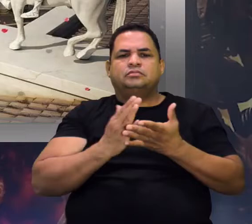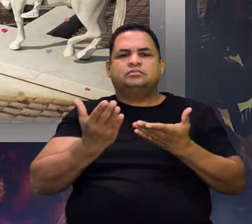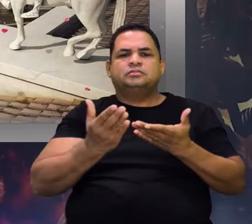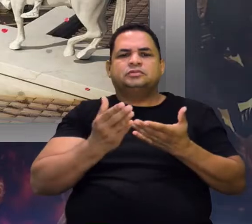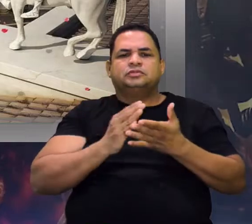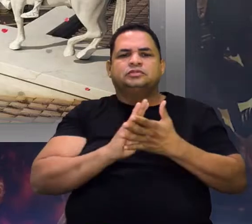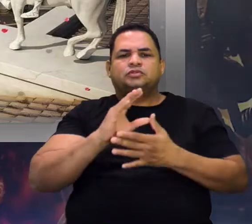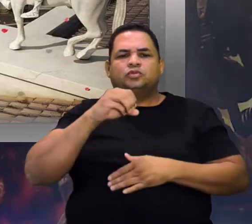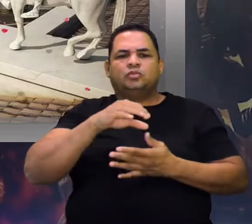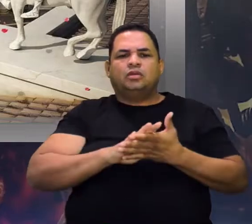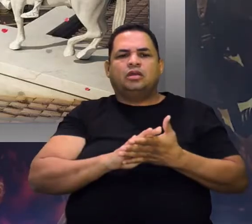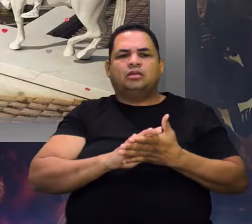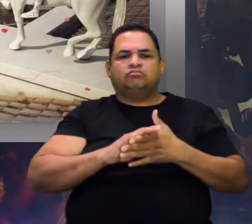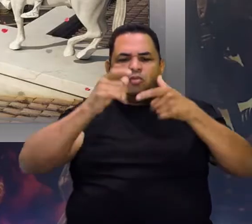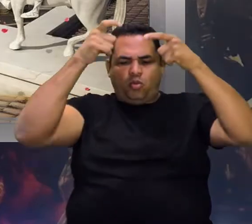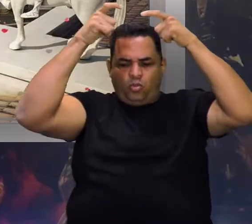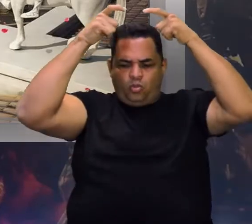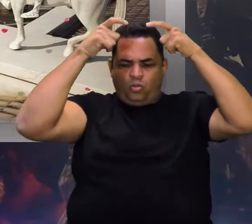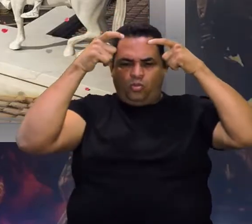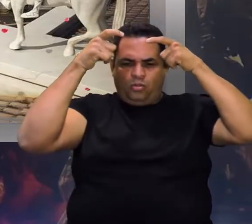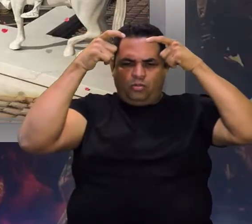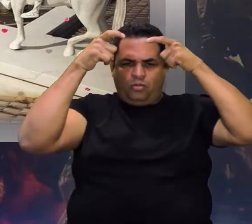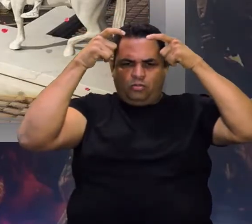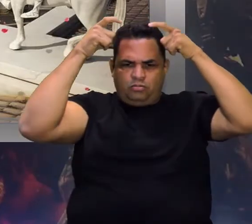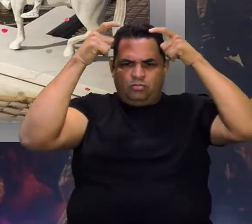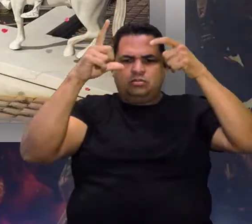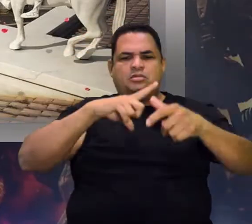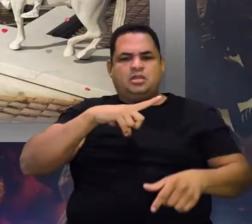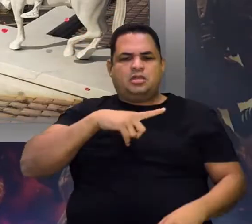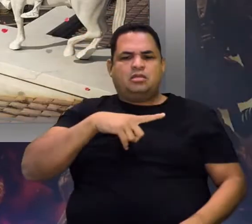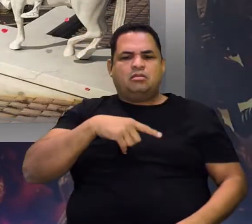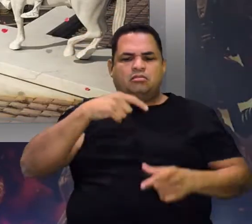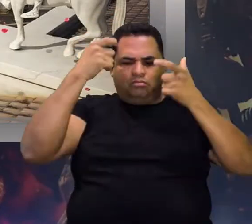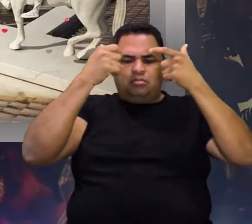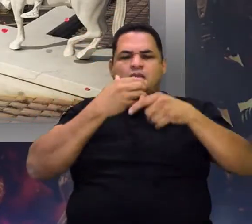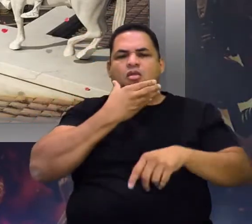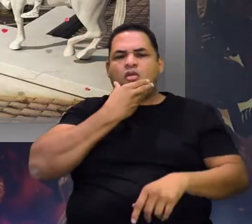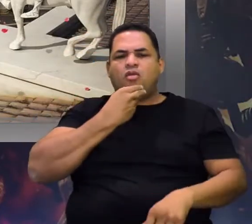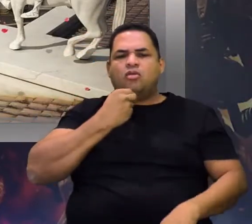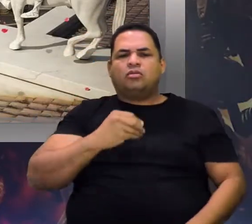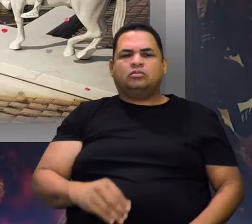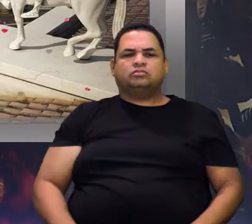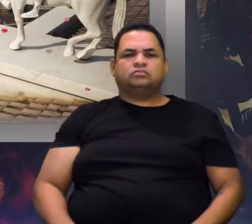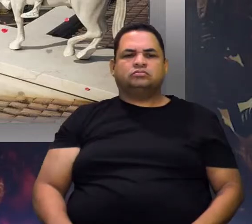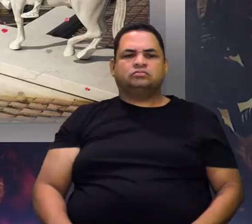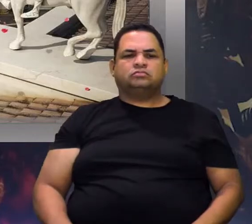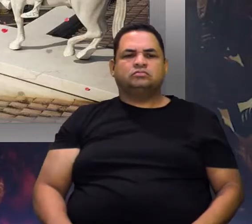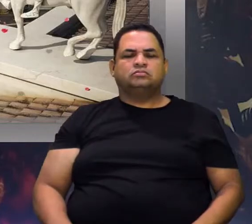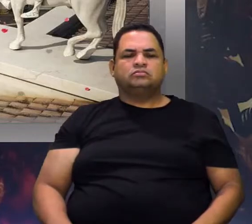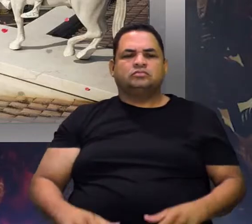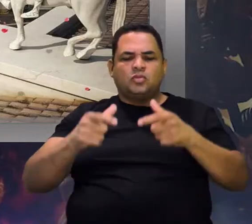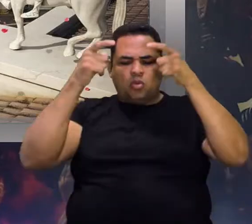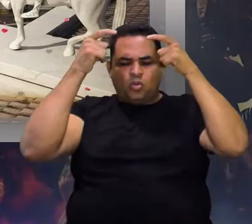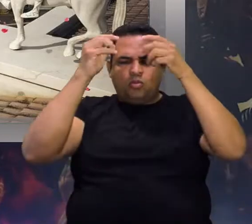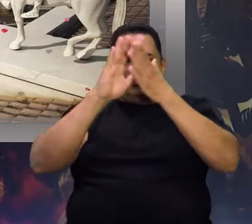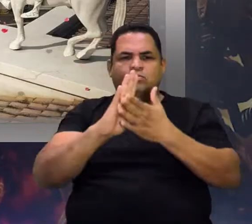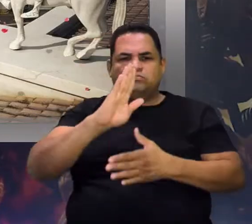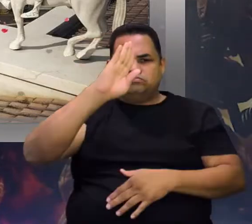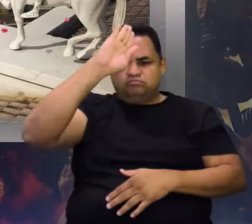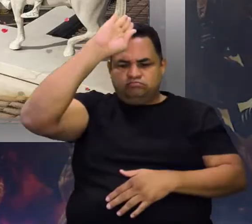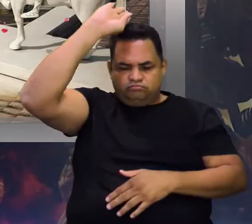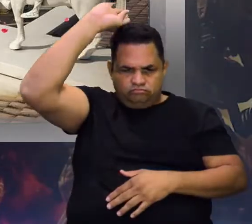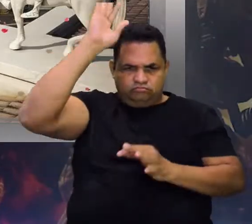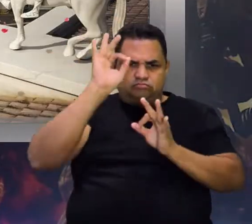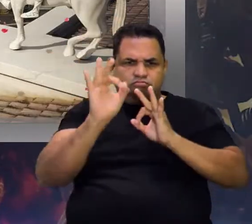monarquia. Nós vamos ter reis em Roma. Os monarcas romanos ali vão